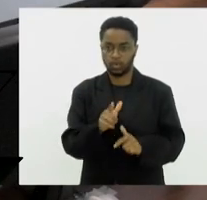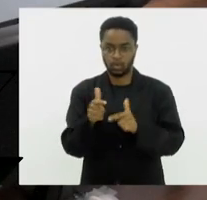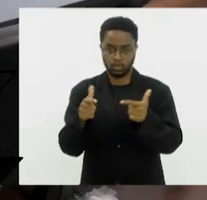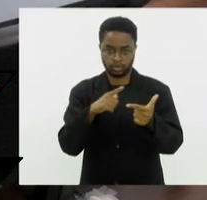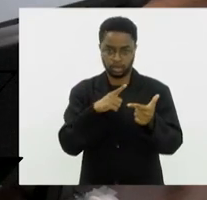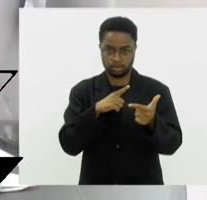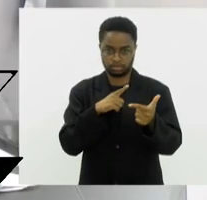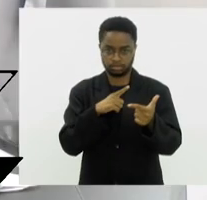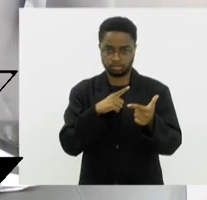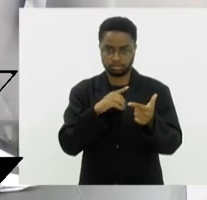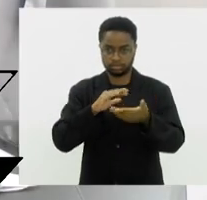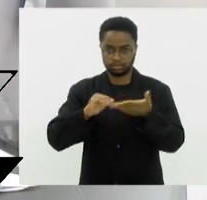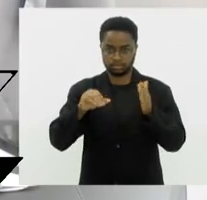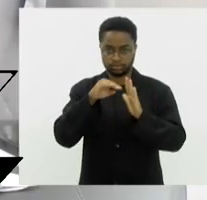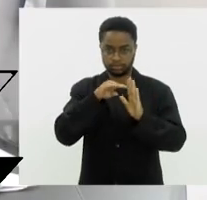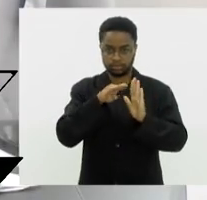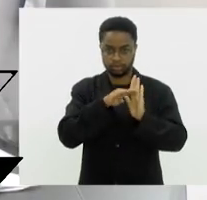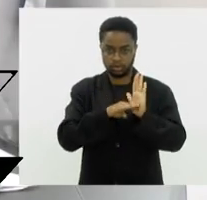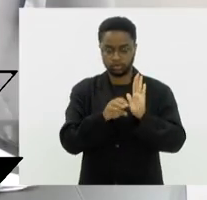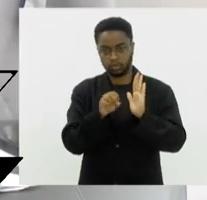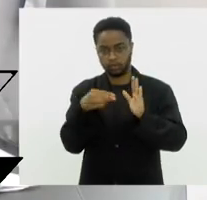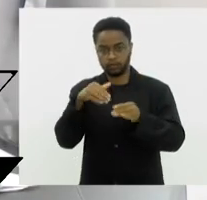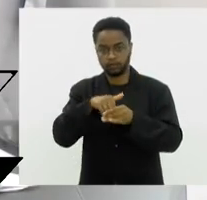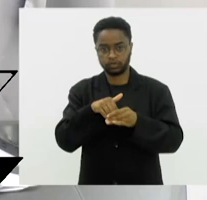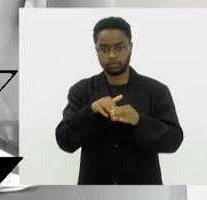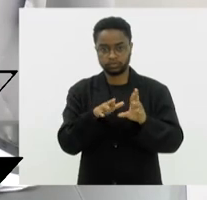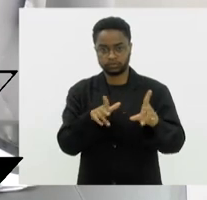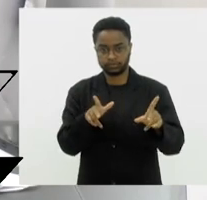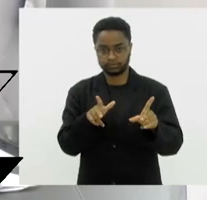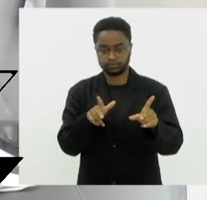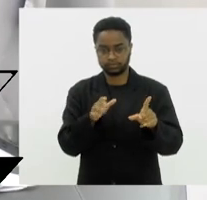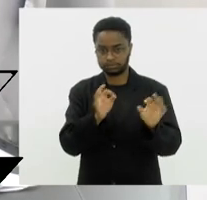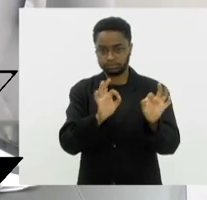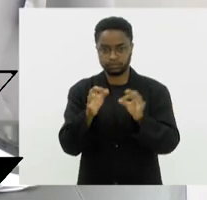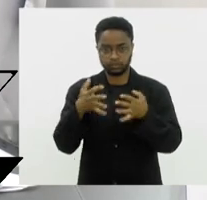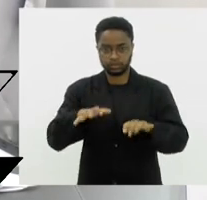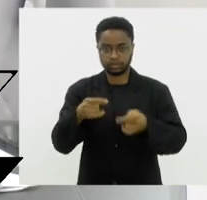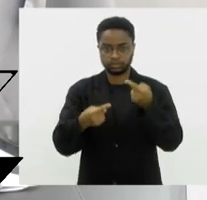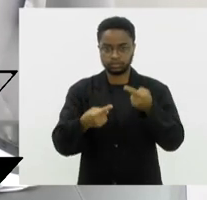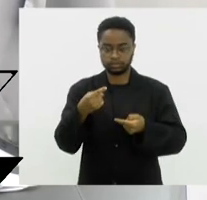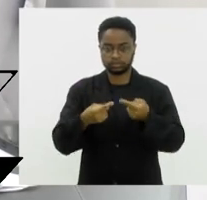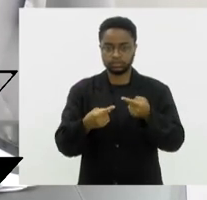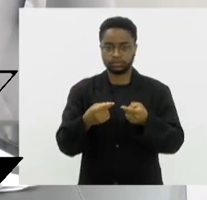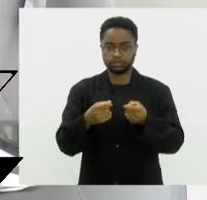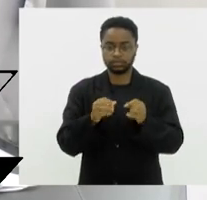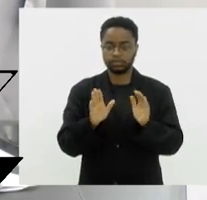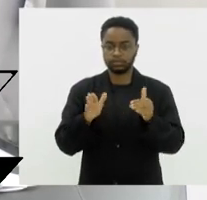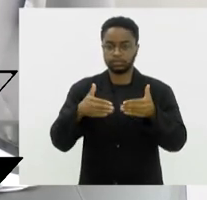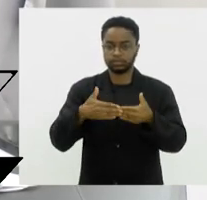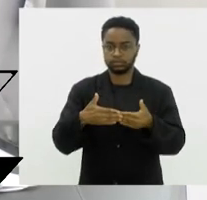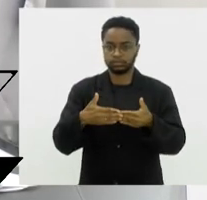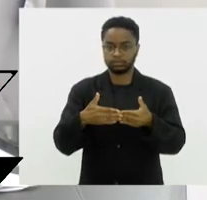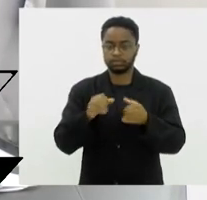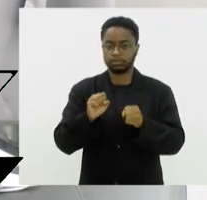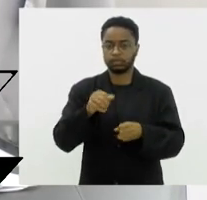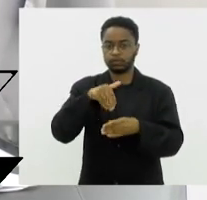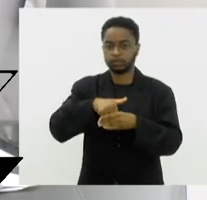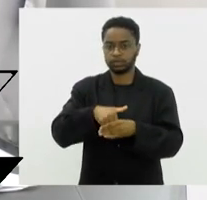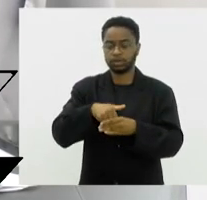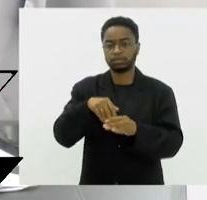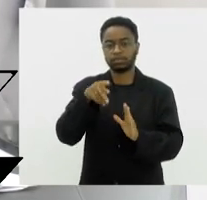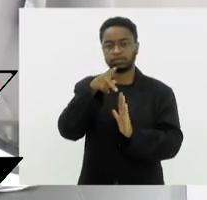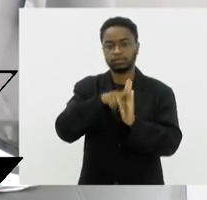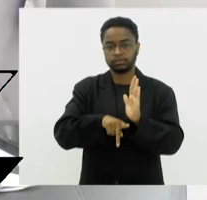projeto retirado de pauta ou voto divergente? Não havendo quem queira discutir, encerrada a discussão, em votação os